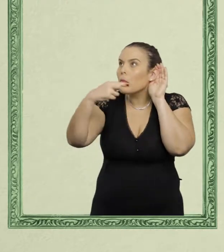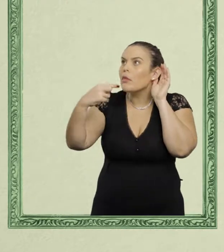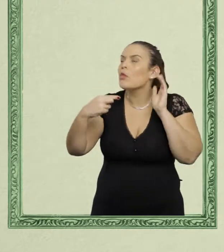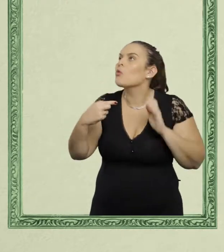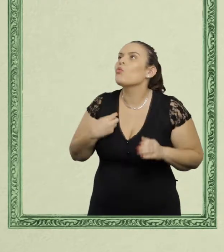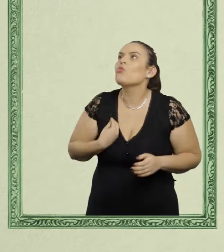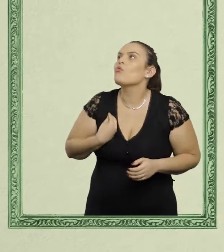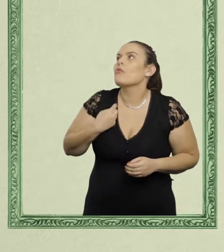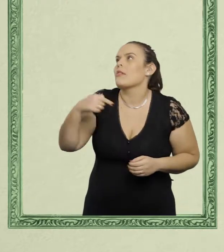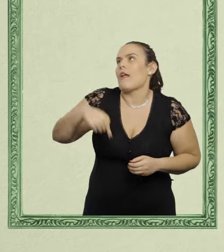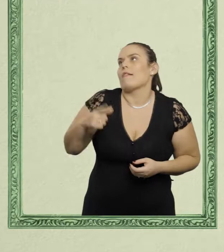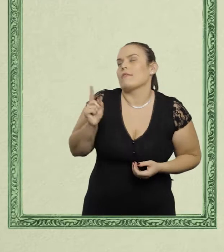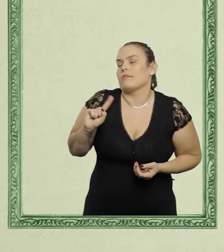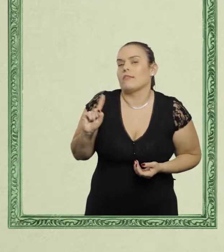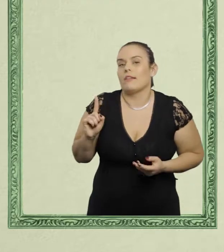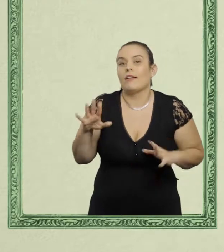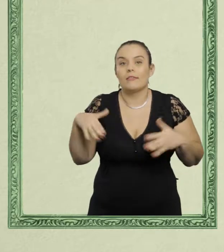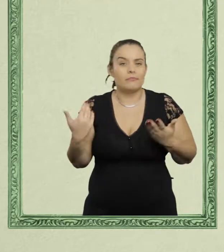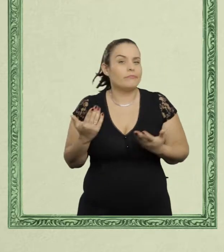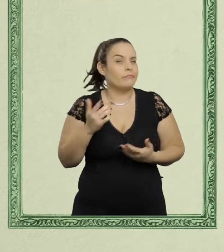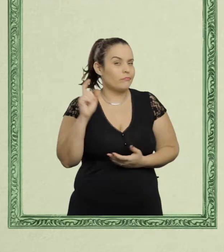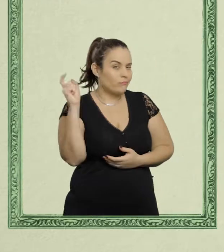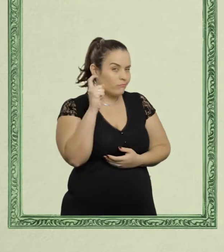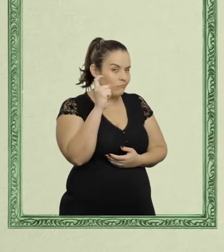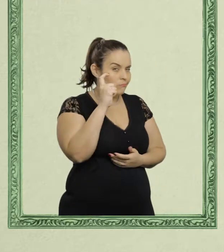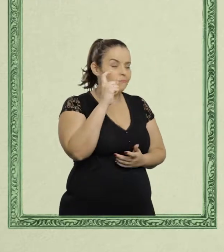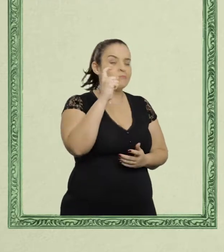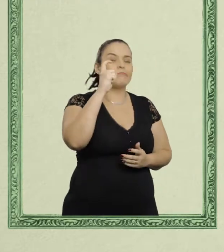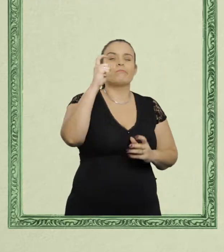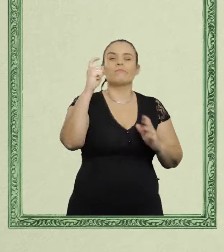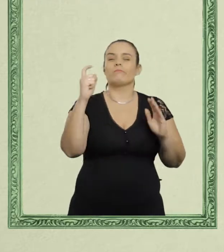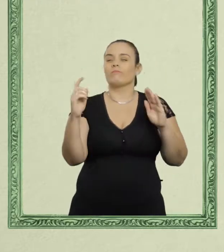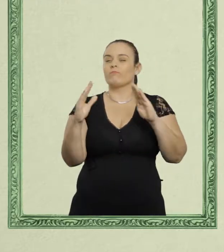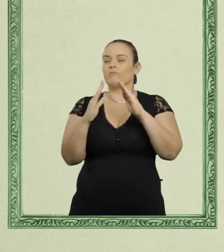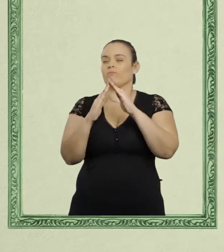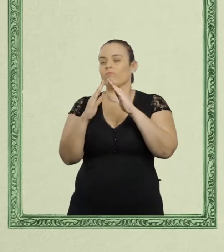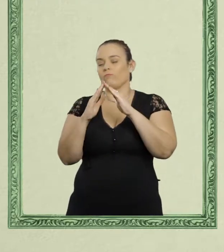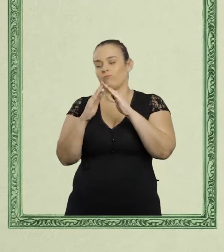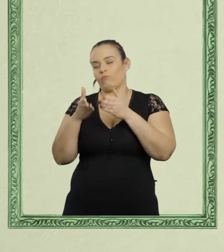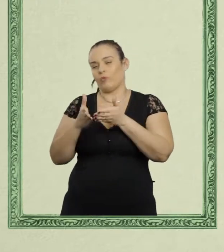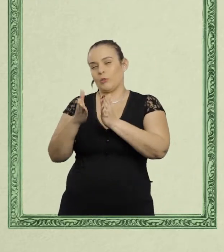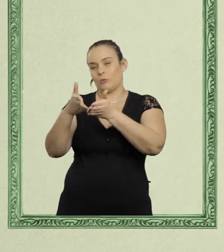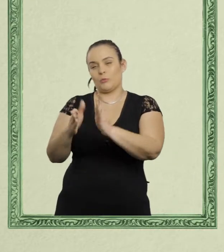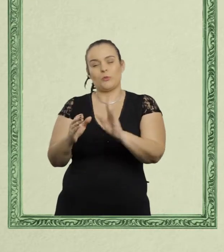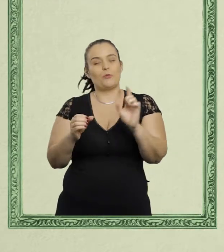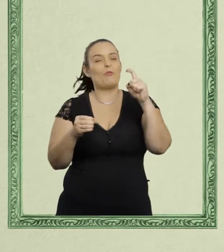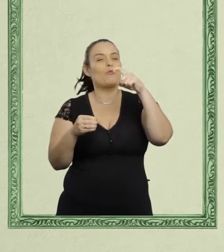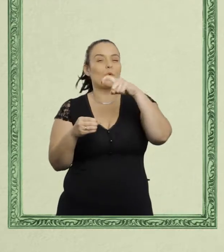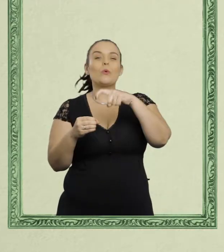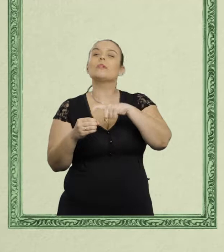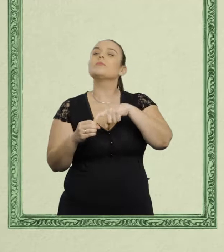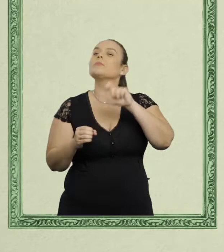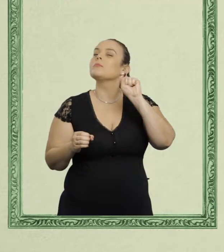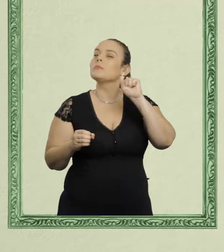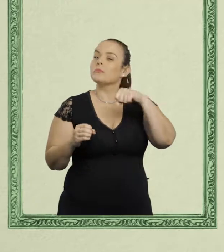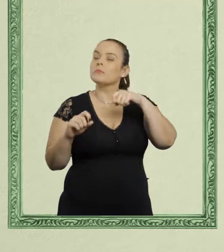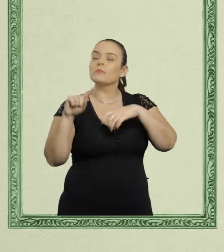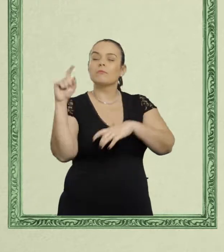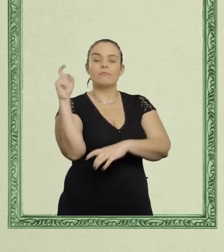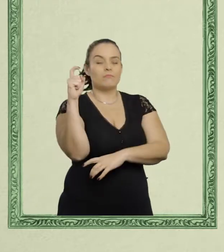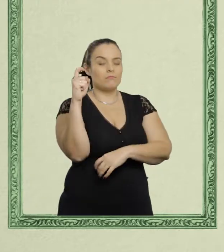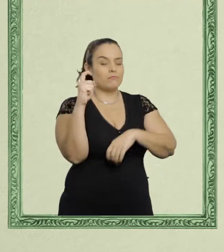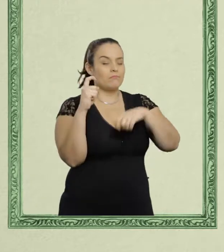não estava lá. Gancho achou melhor voltar para o seu barco pirata. O capitão Gancho teve